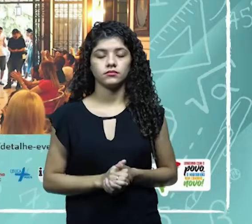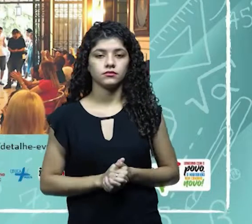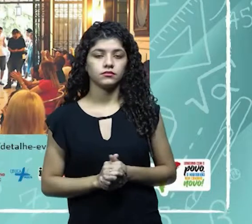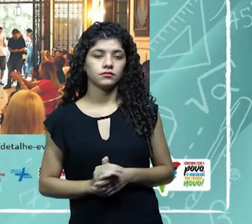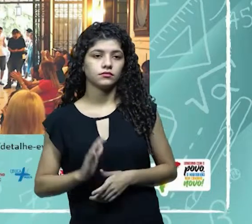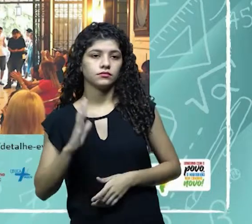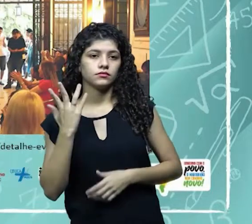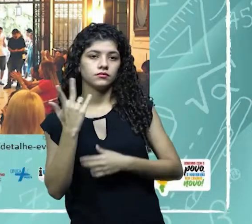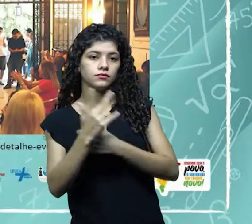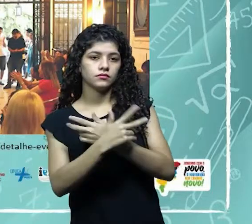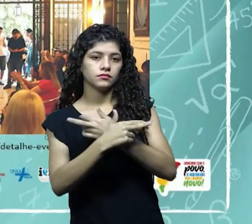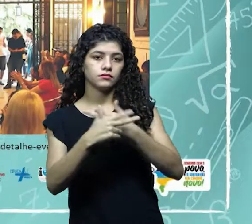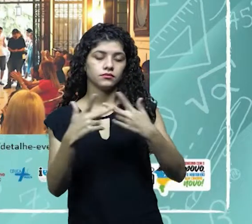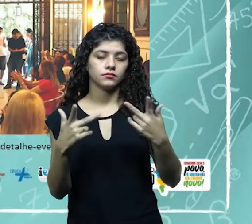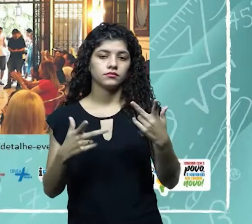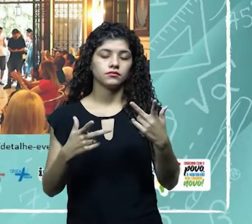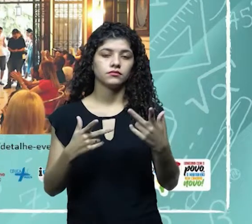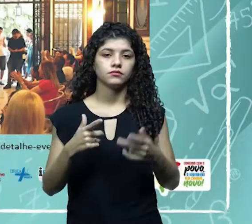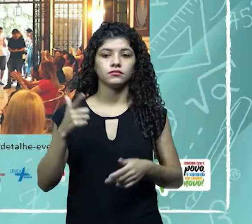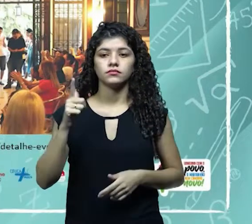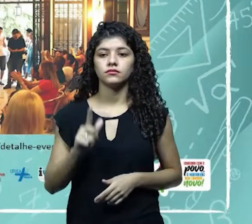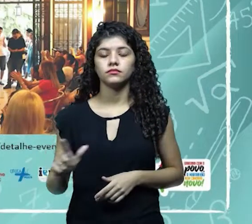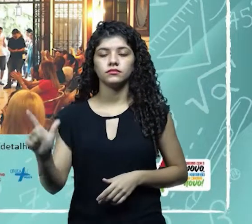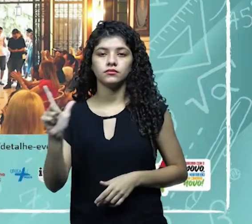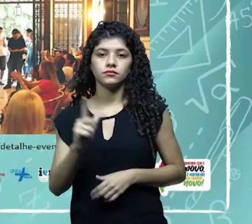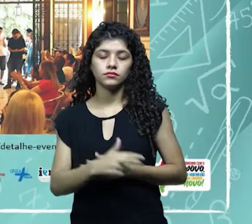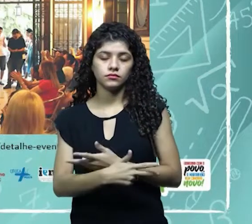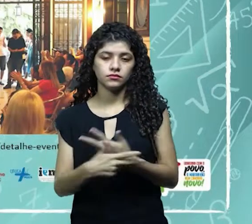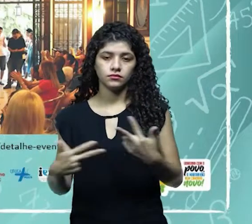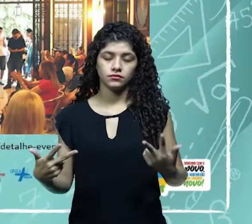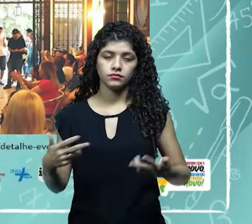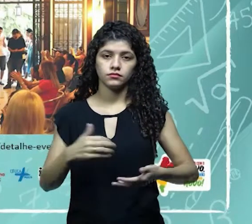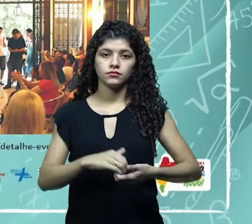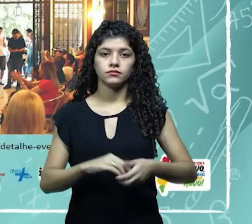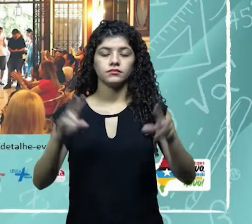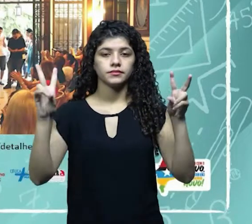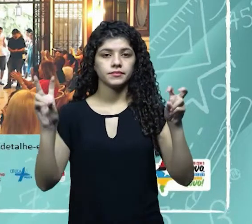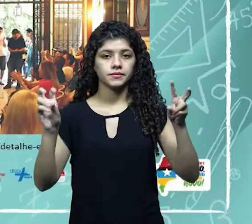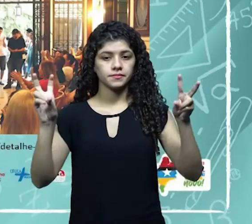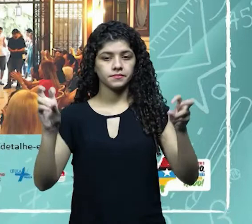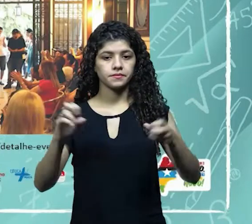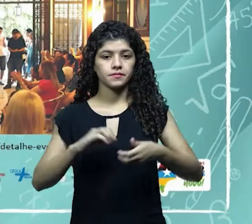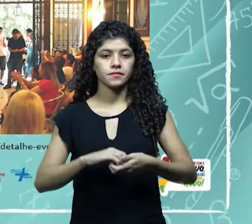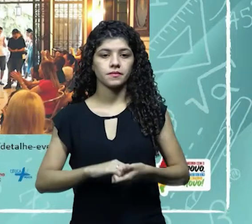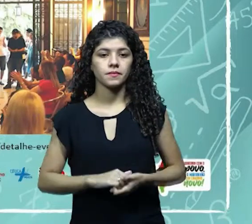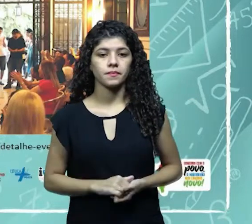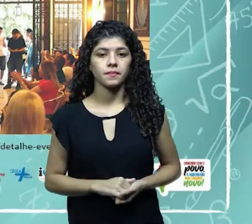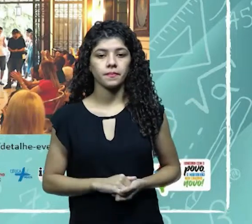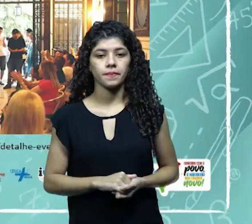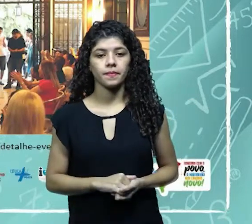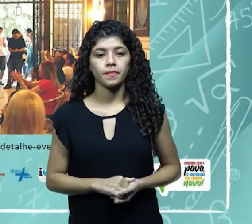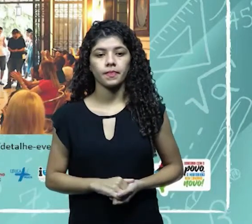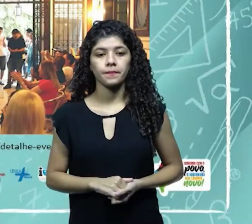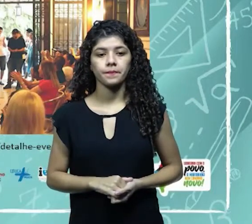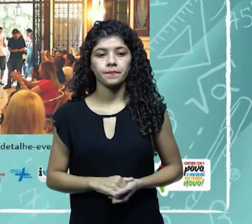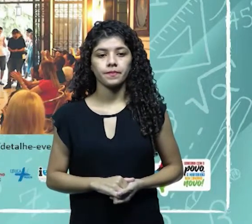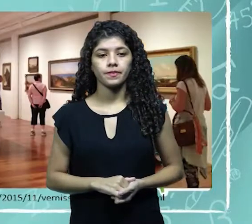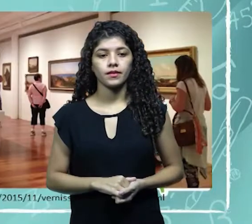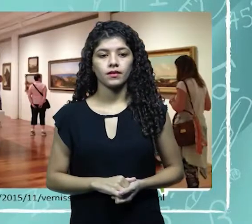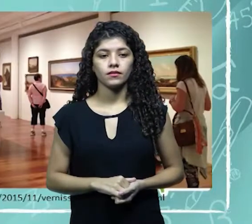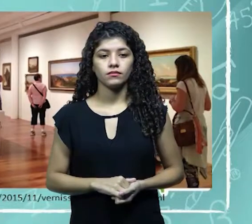contraídos a gente acontece vários sarais de literatura enfim tem várias temáticas